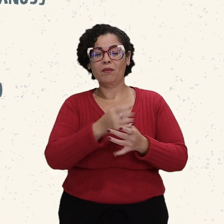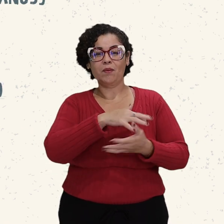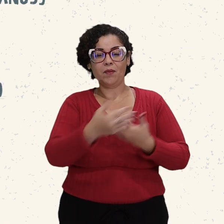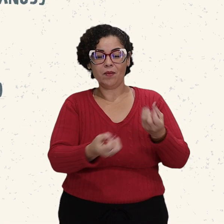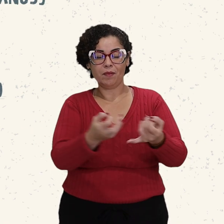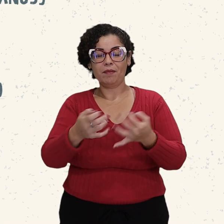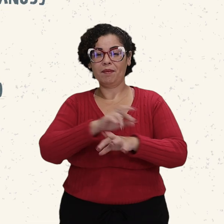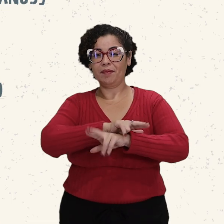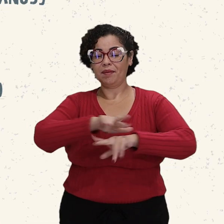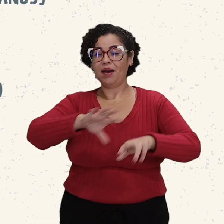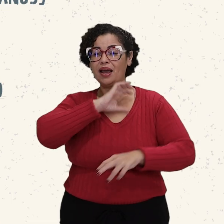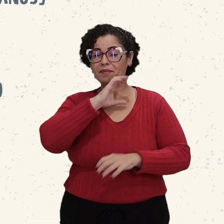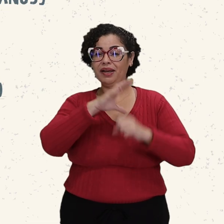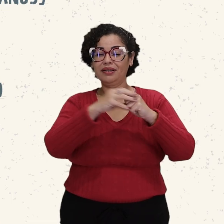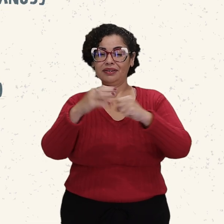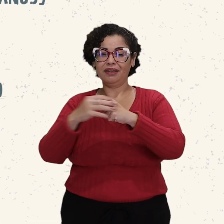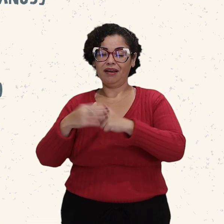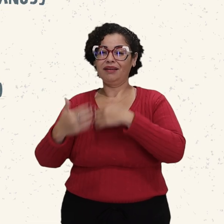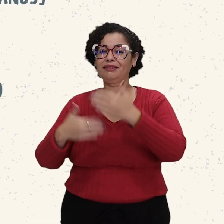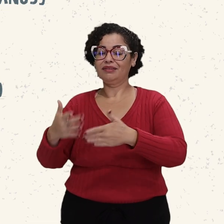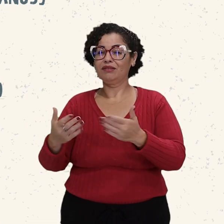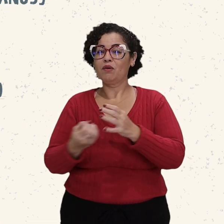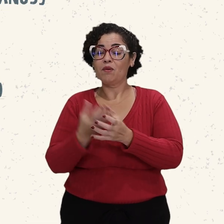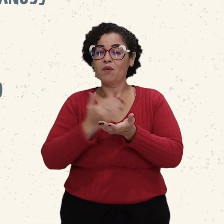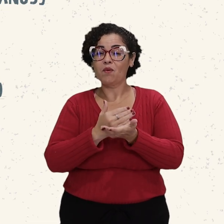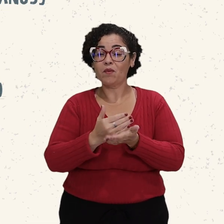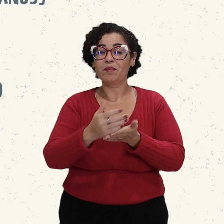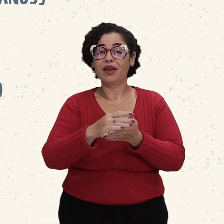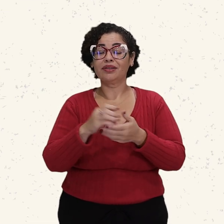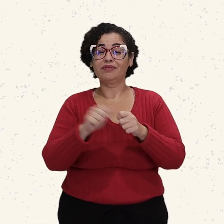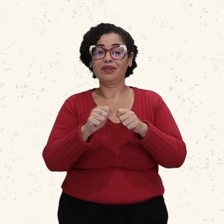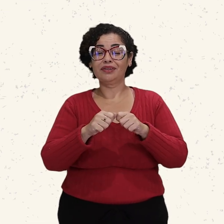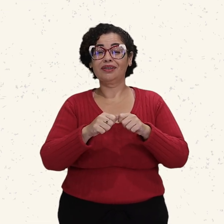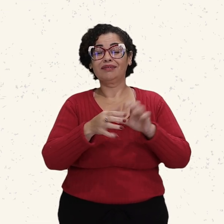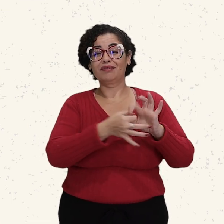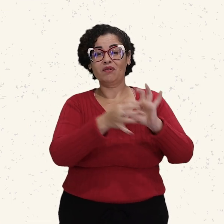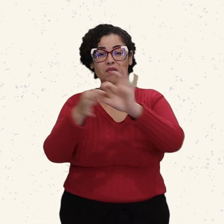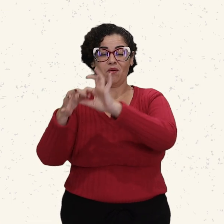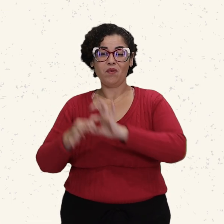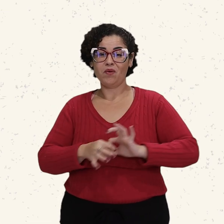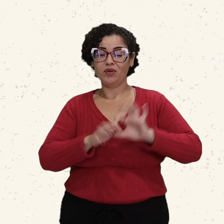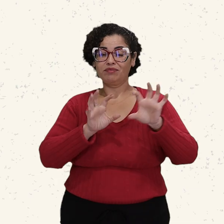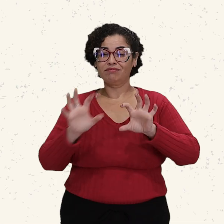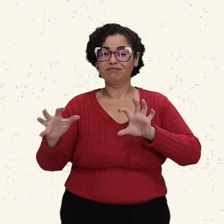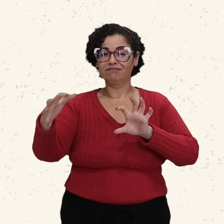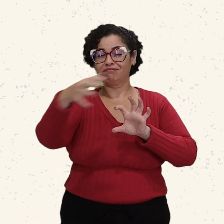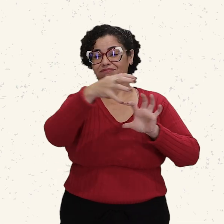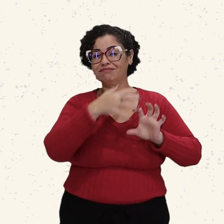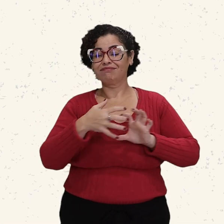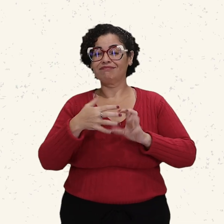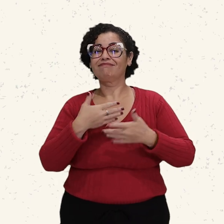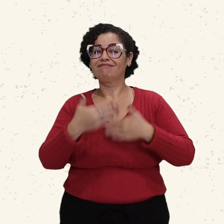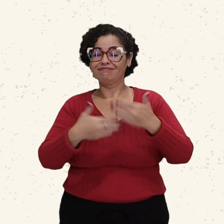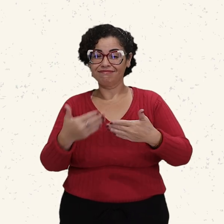animais multicelulares e o início da constituição dos continentes. E Fanerozoico.